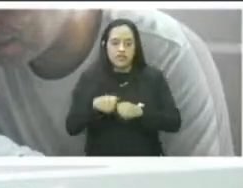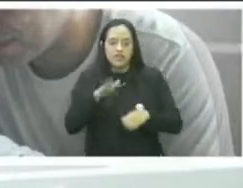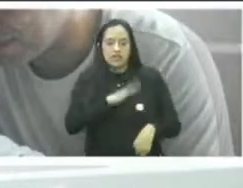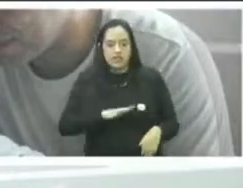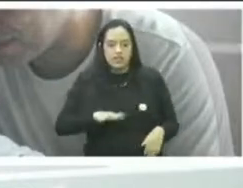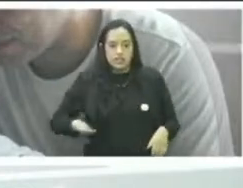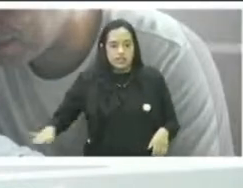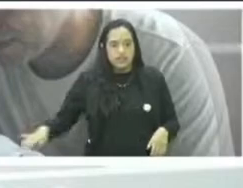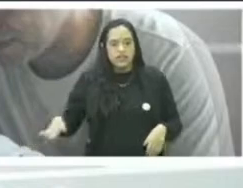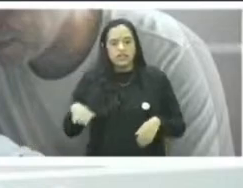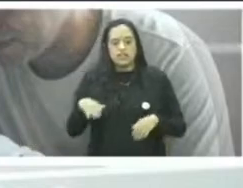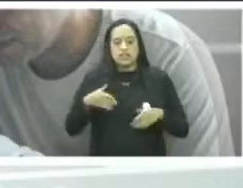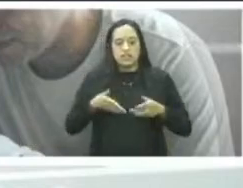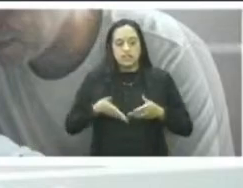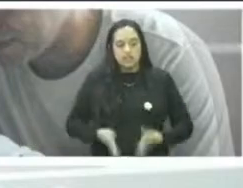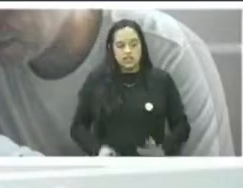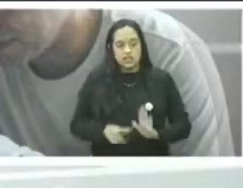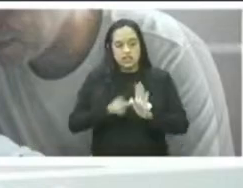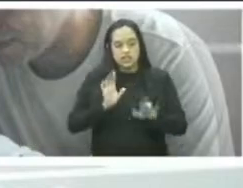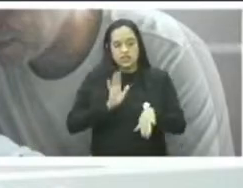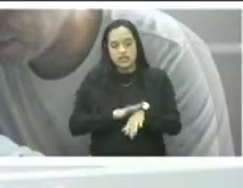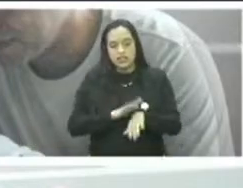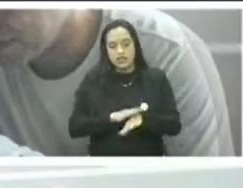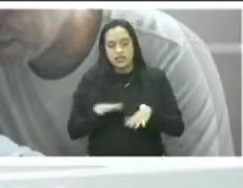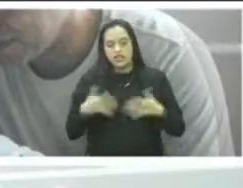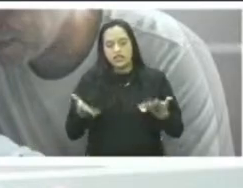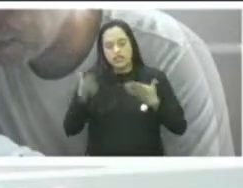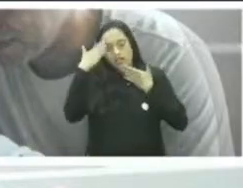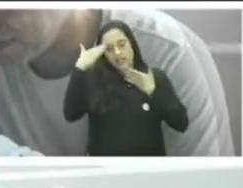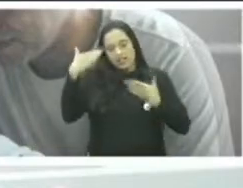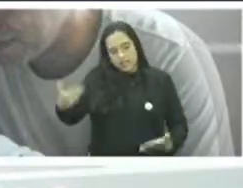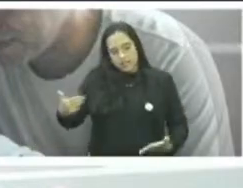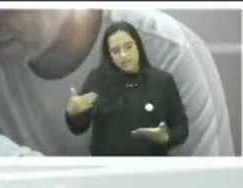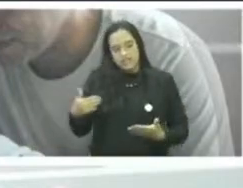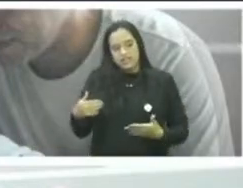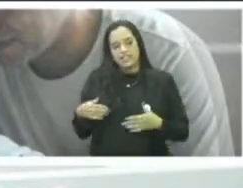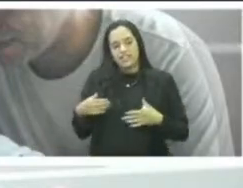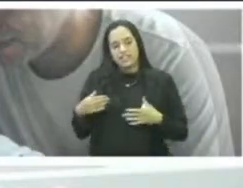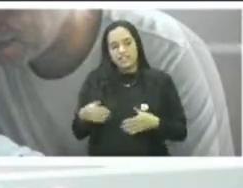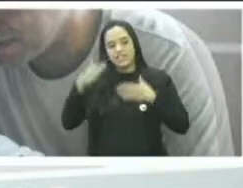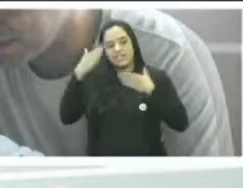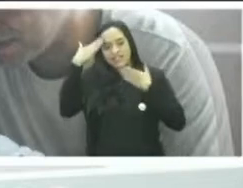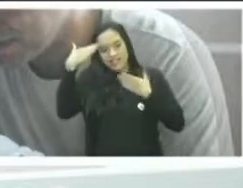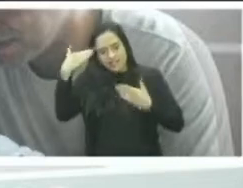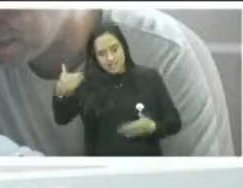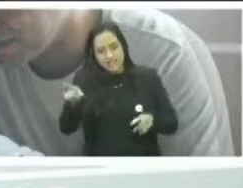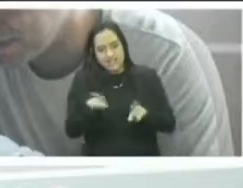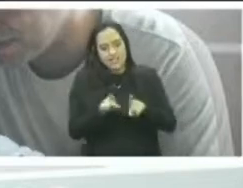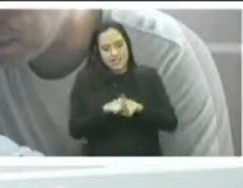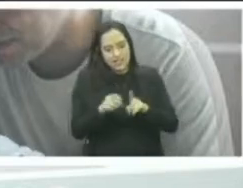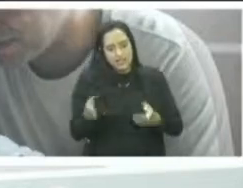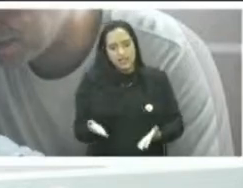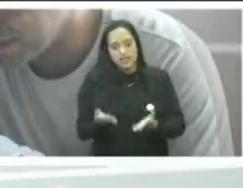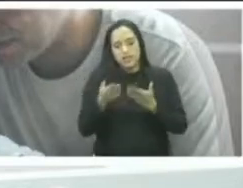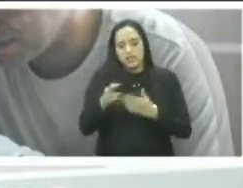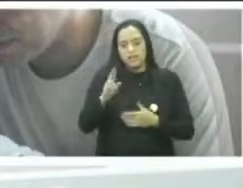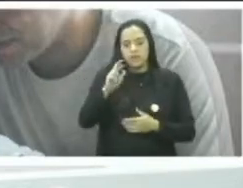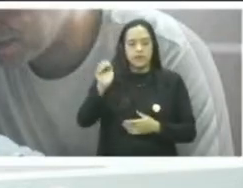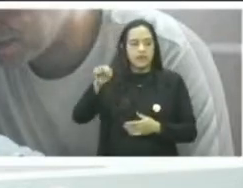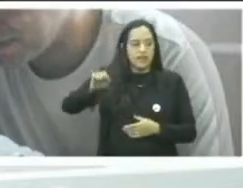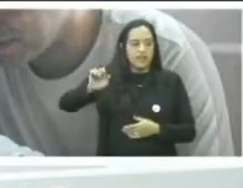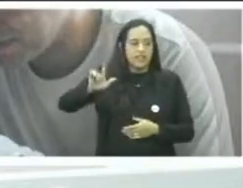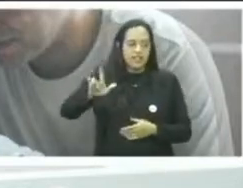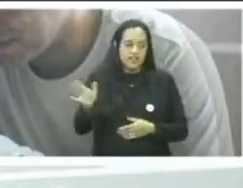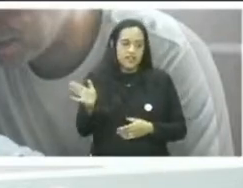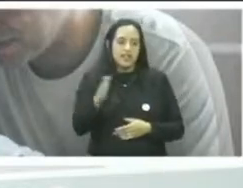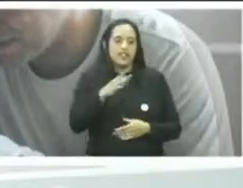Então, agradecer, um agradecimento novamente para Raquel, Paulo e Liz, Ellen, né, que trazem aqui a